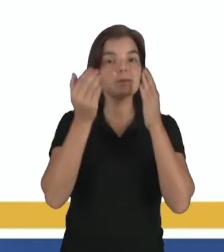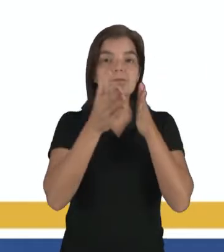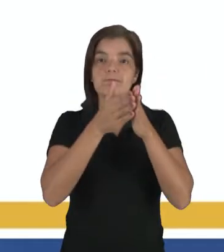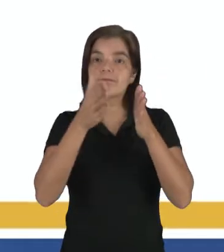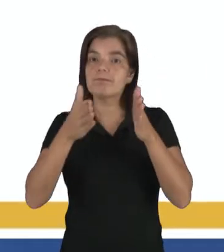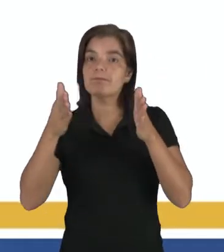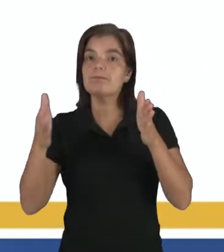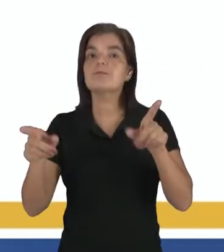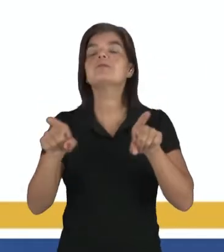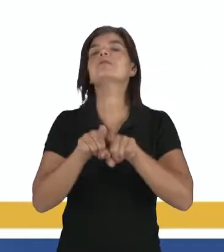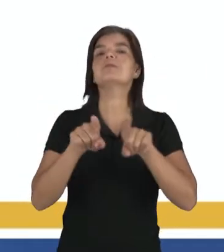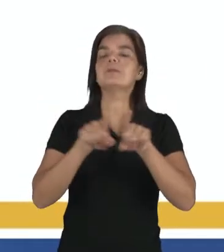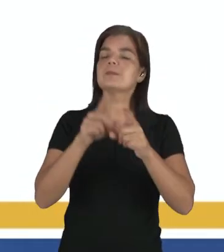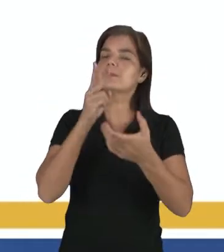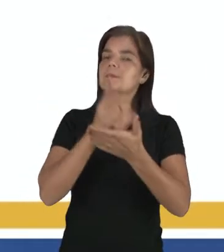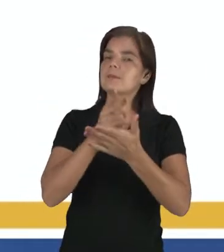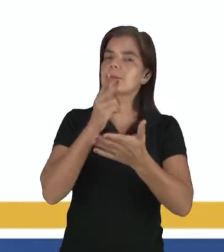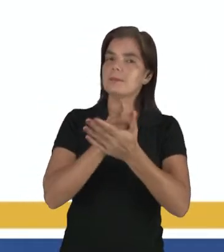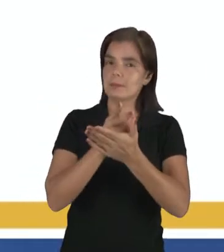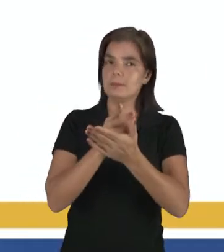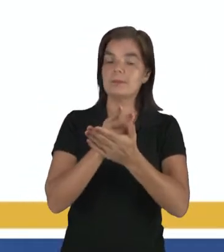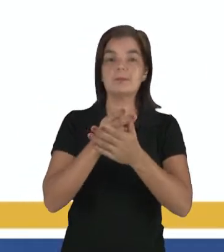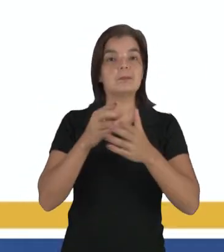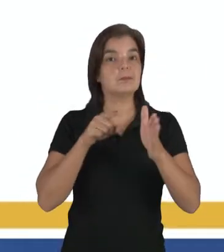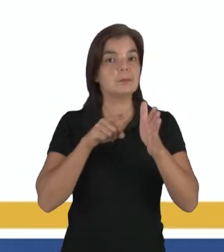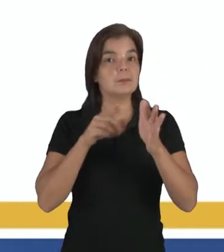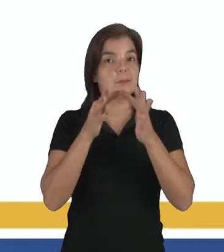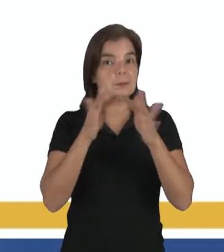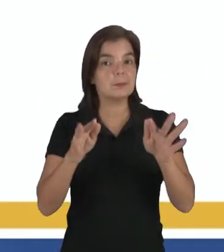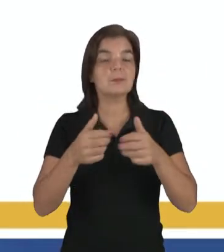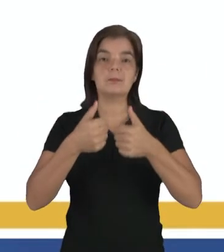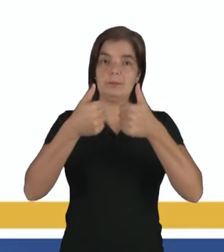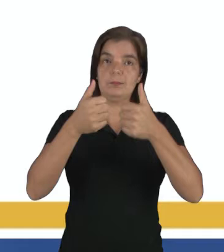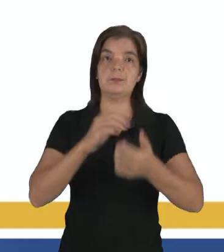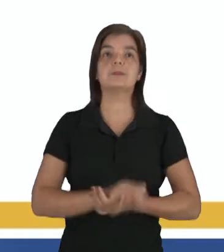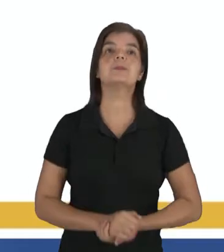essa mesma ordem, porque ela vai ser sempre assim nas formas afirmativas.